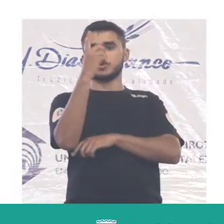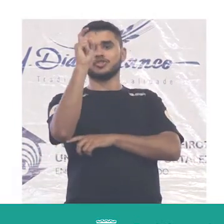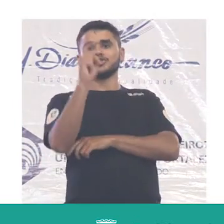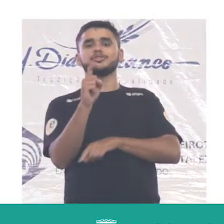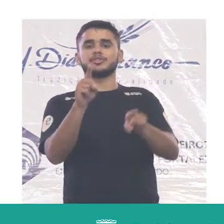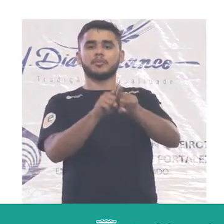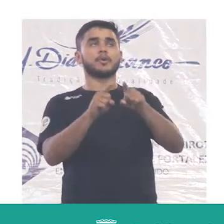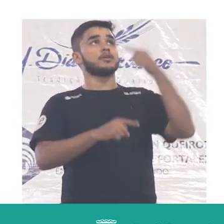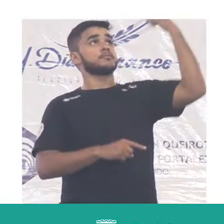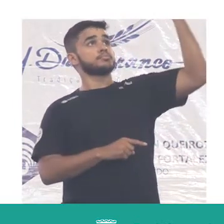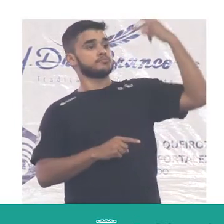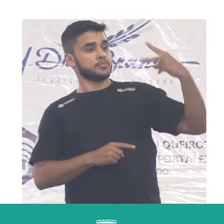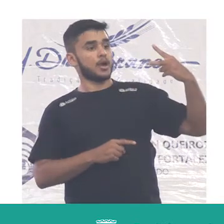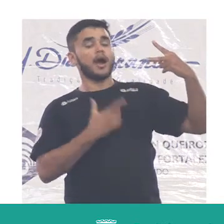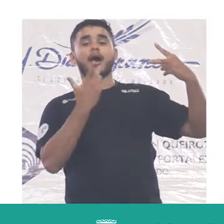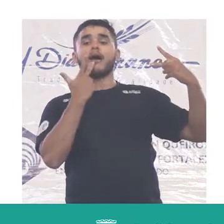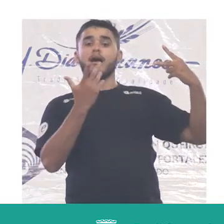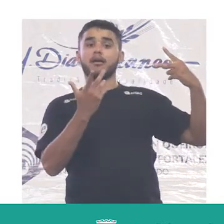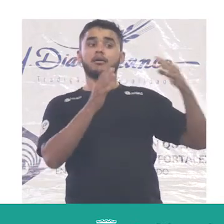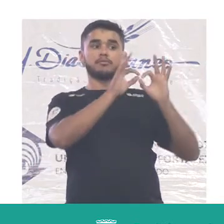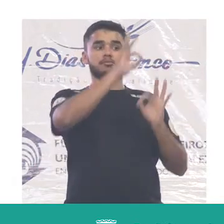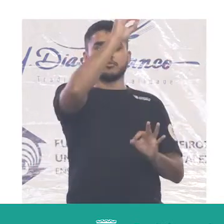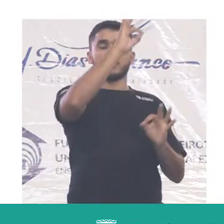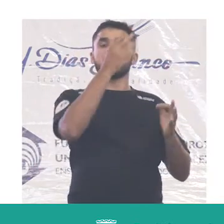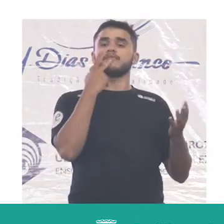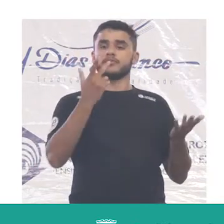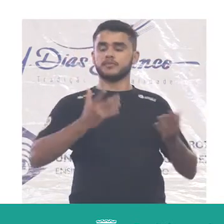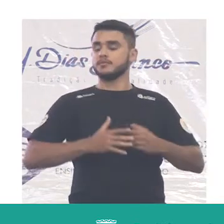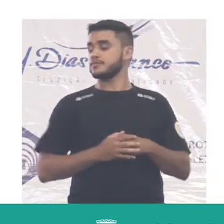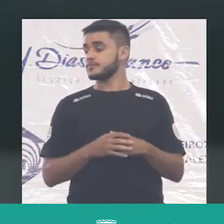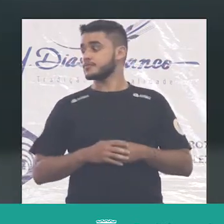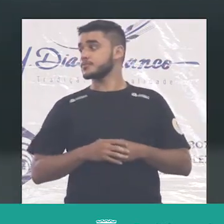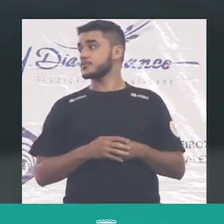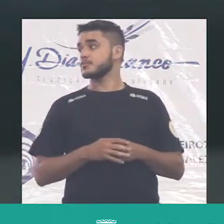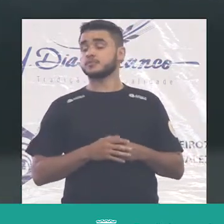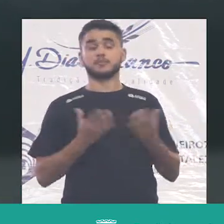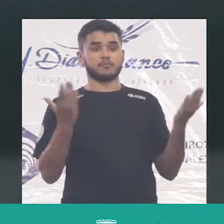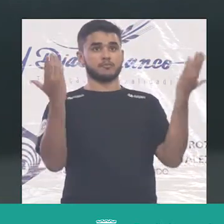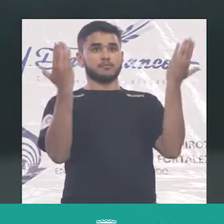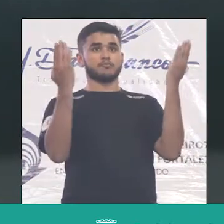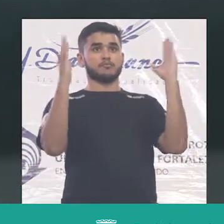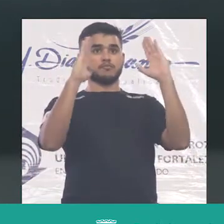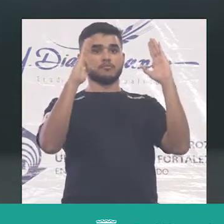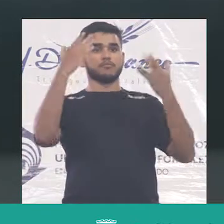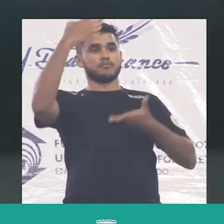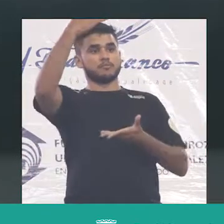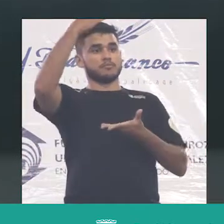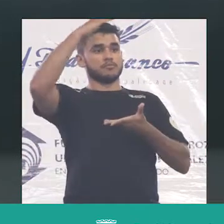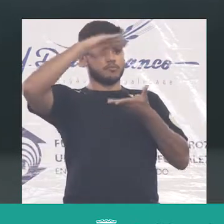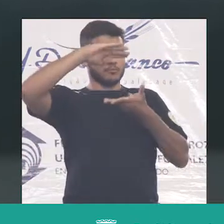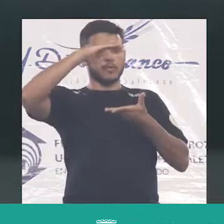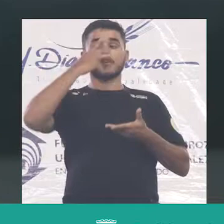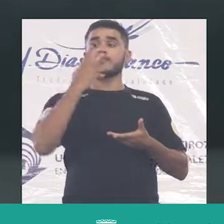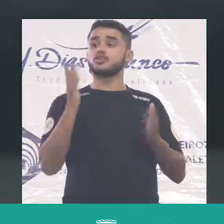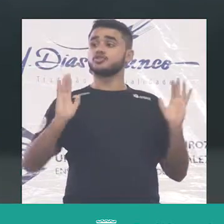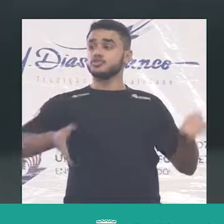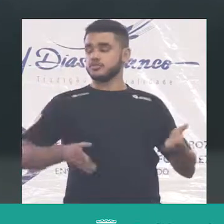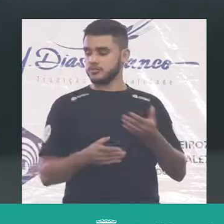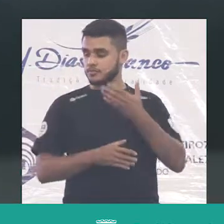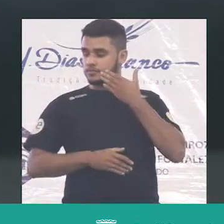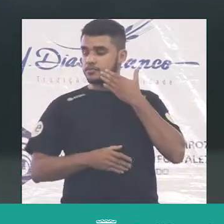2x. E por fim, quando você dobrou o papel, dobrou a chapa aí de aço